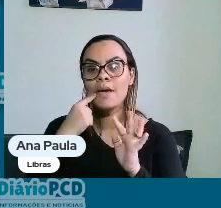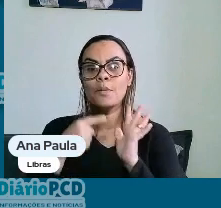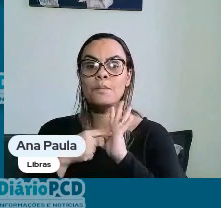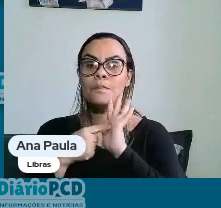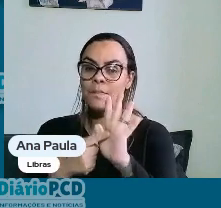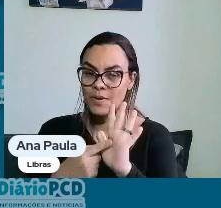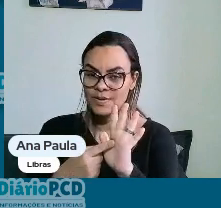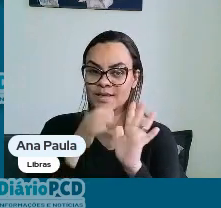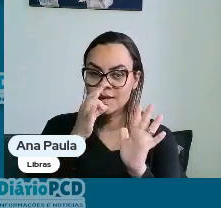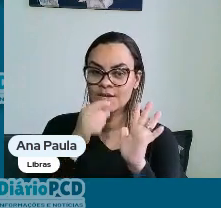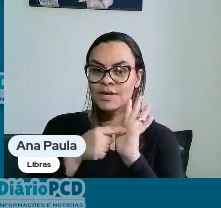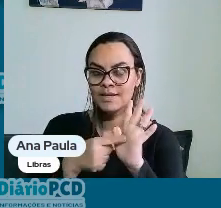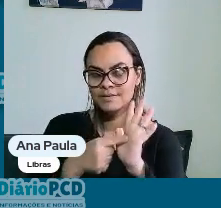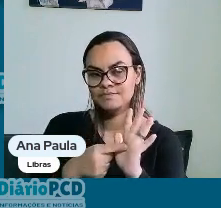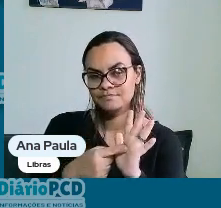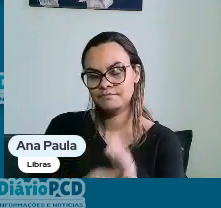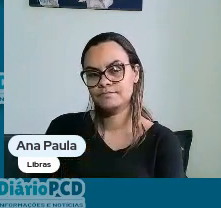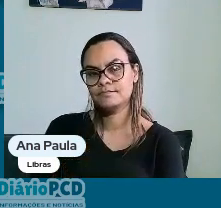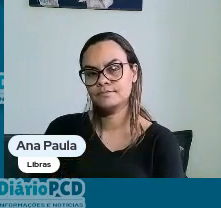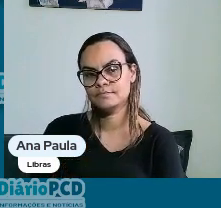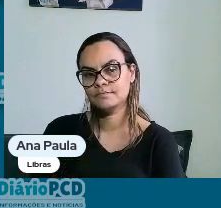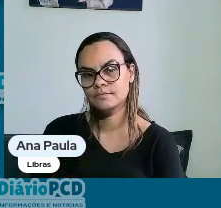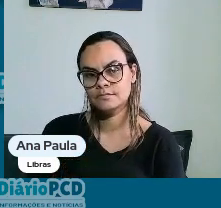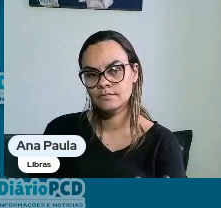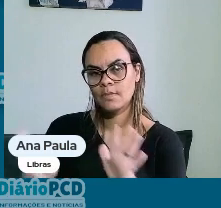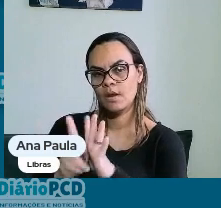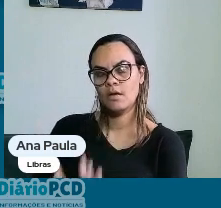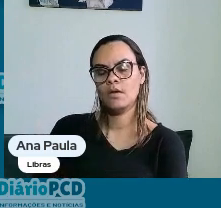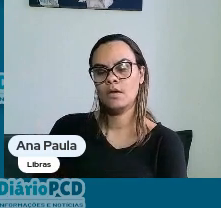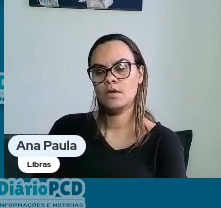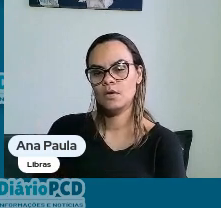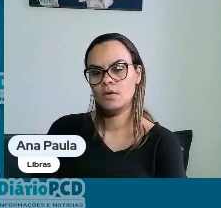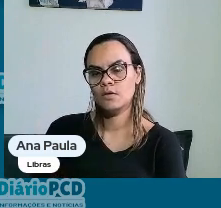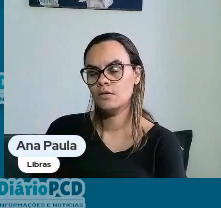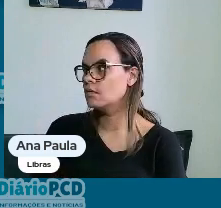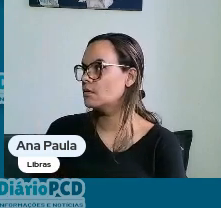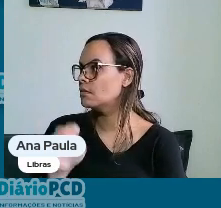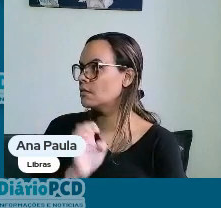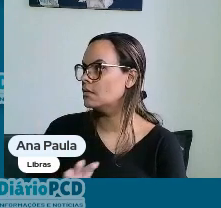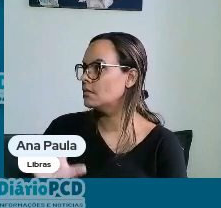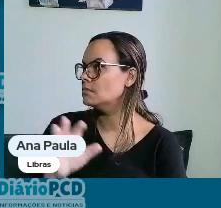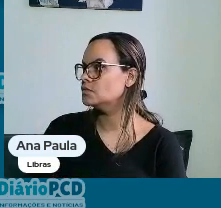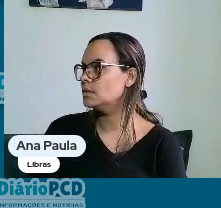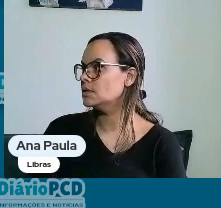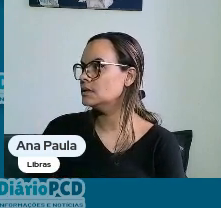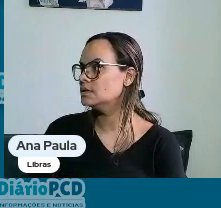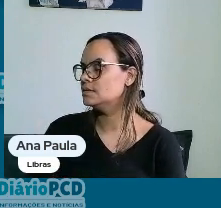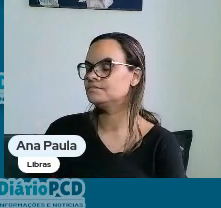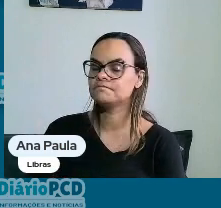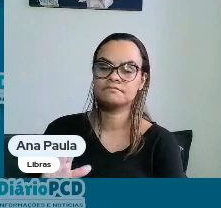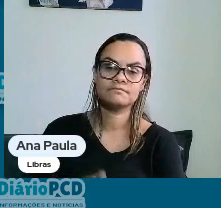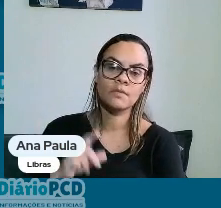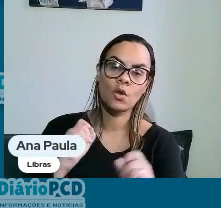estão permitindo, dentro da própria espaço territorial, que haja